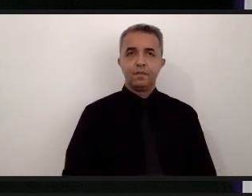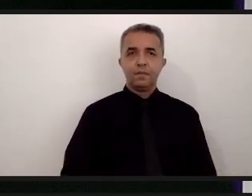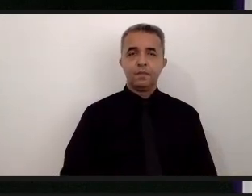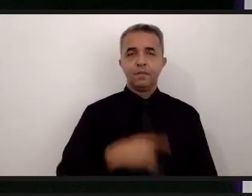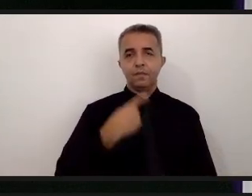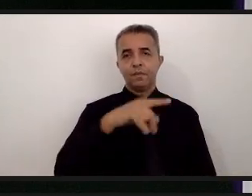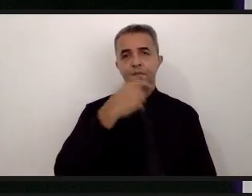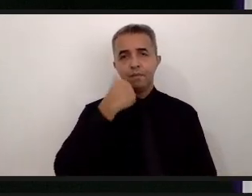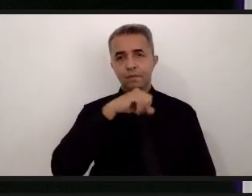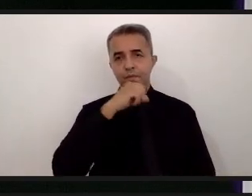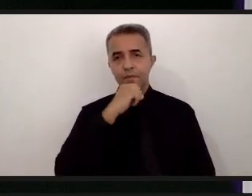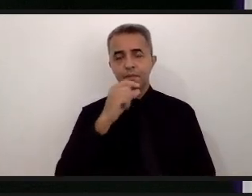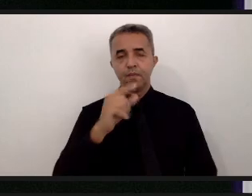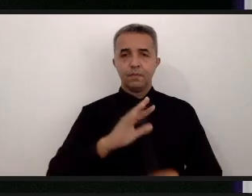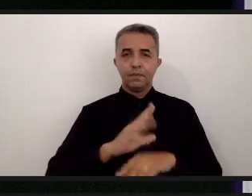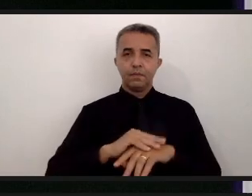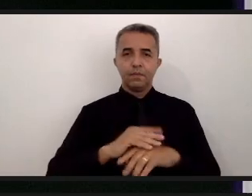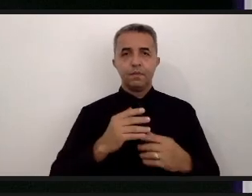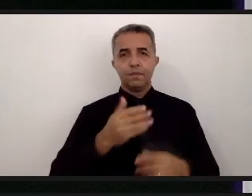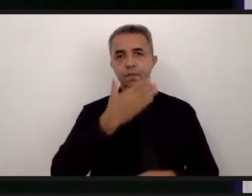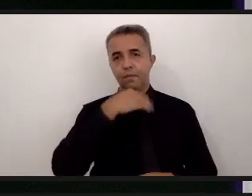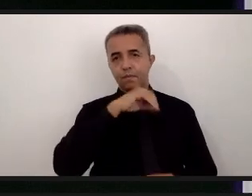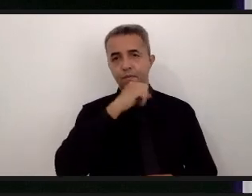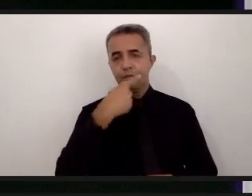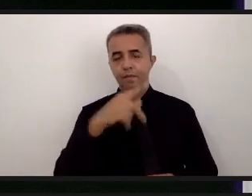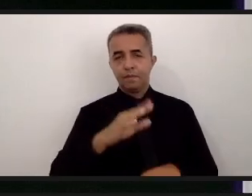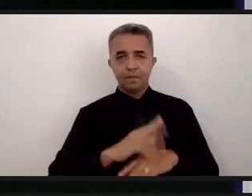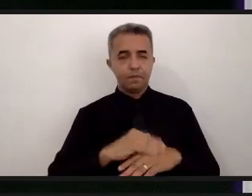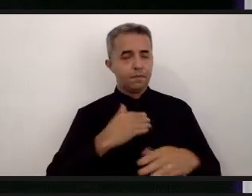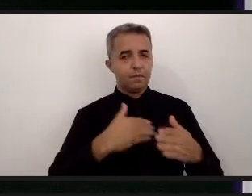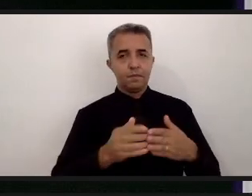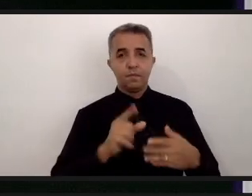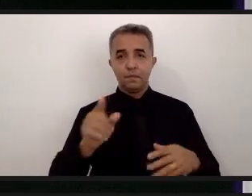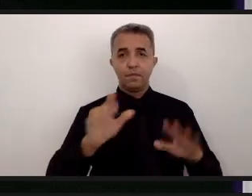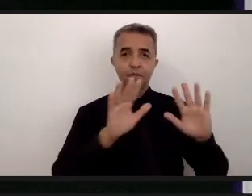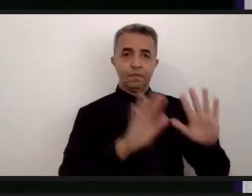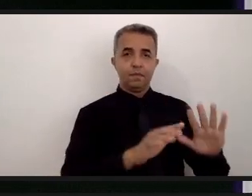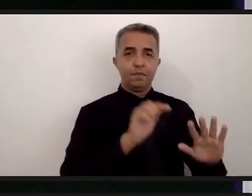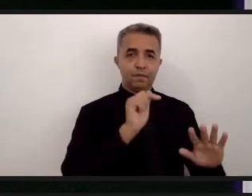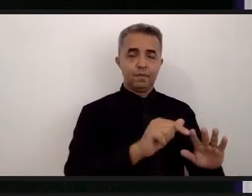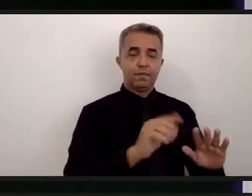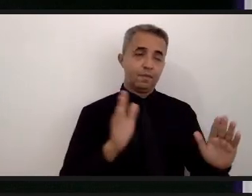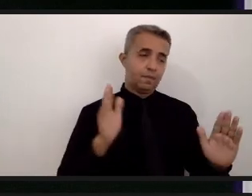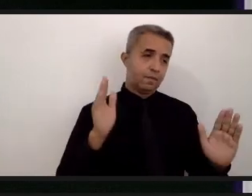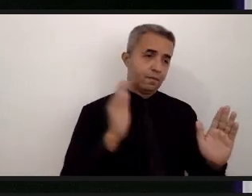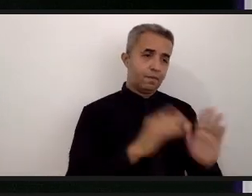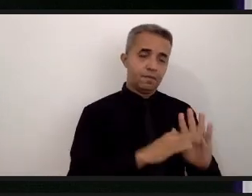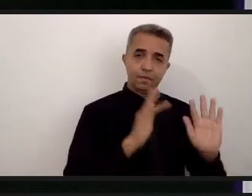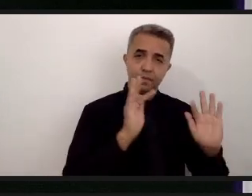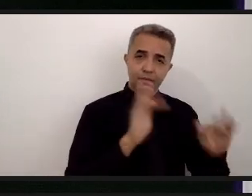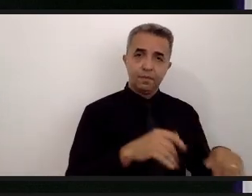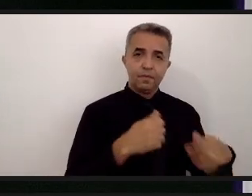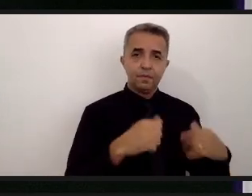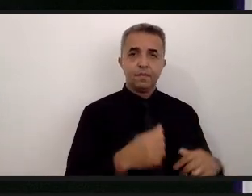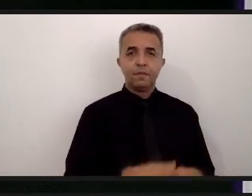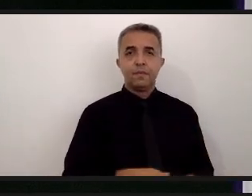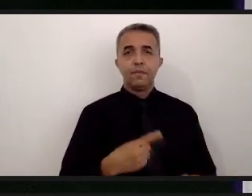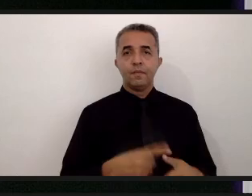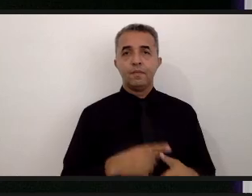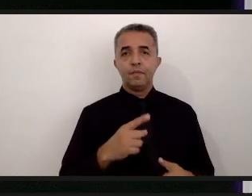mal, se seu pai passa mal, você tem que ficar ali, até terminar, porque você está cuidando de